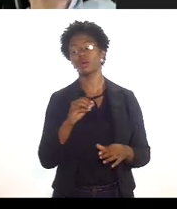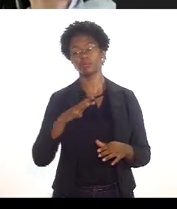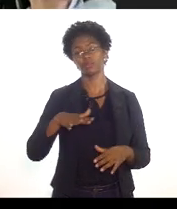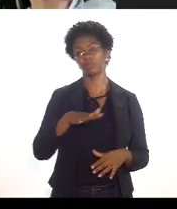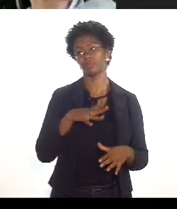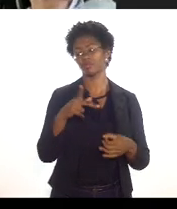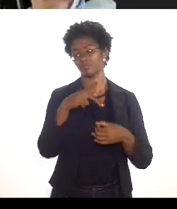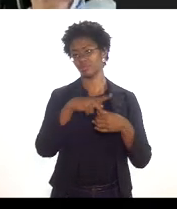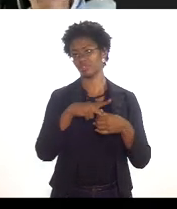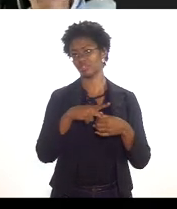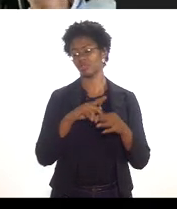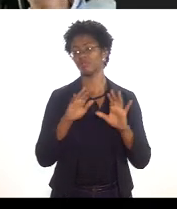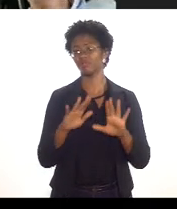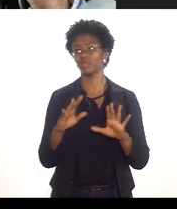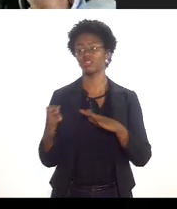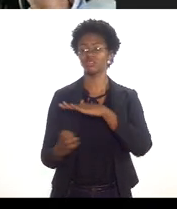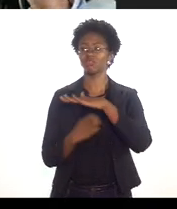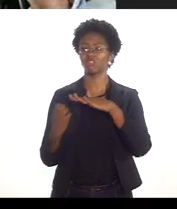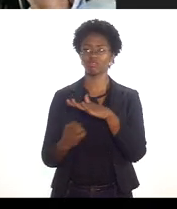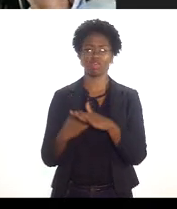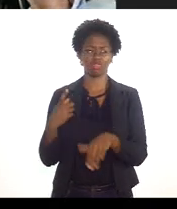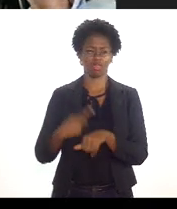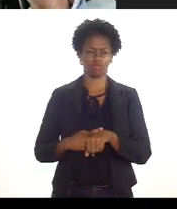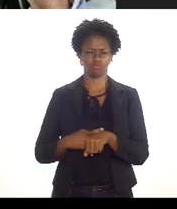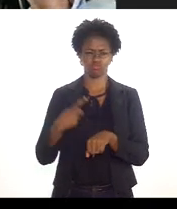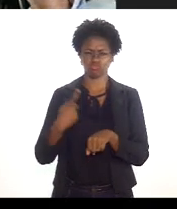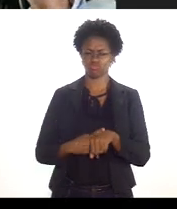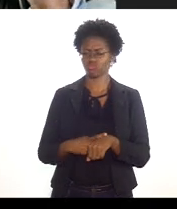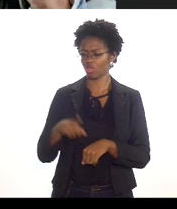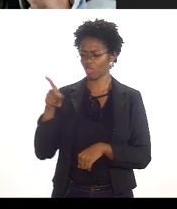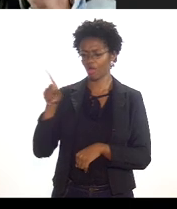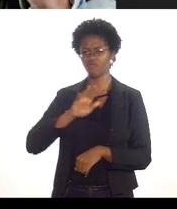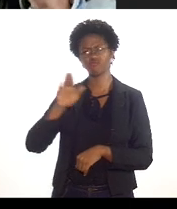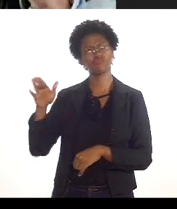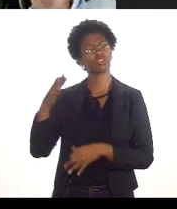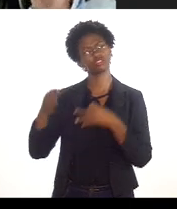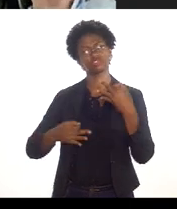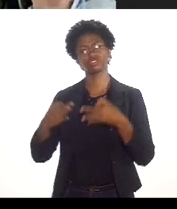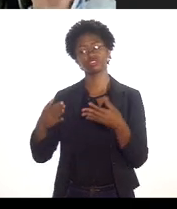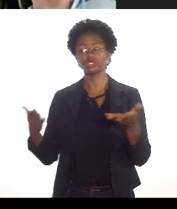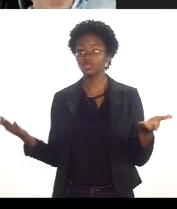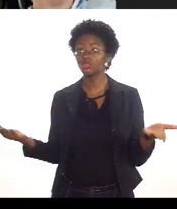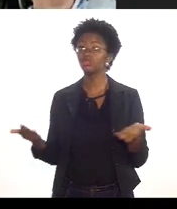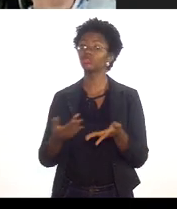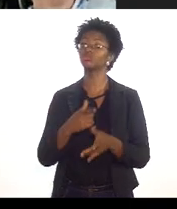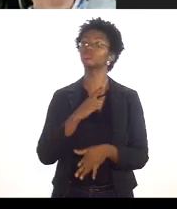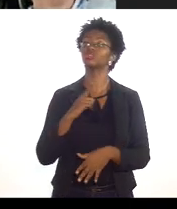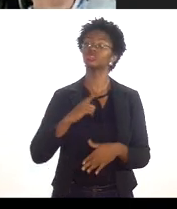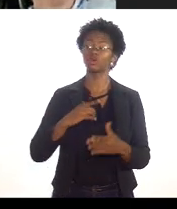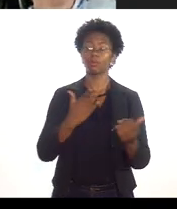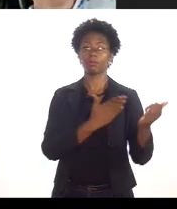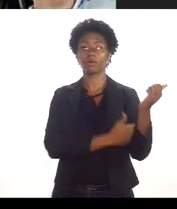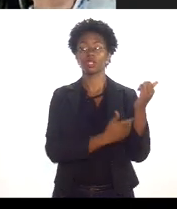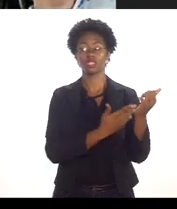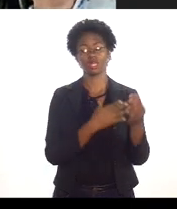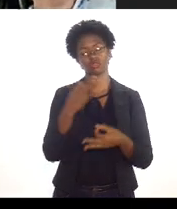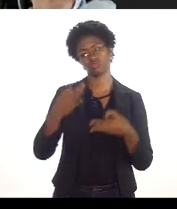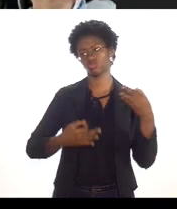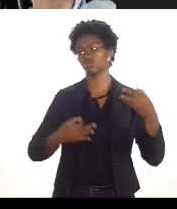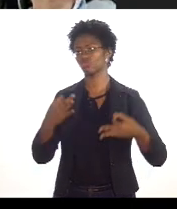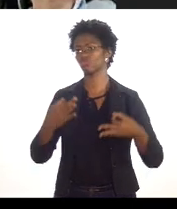então, irresignado, entrou na justiça. Tá certo? E hoje nós temos um processo